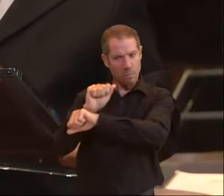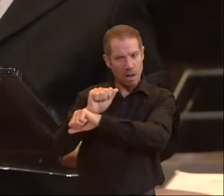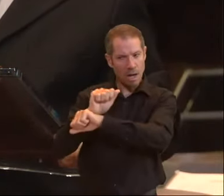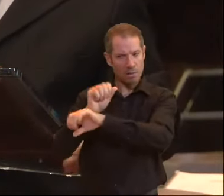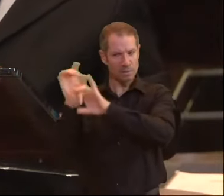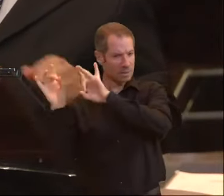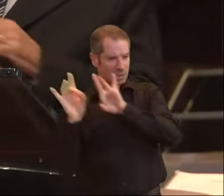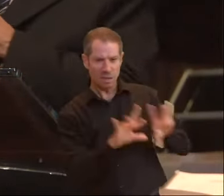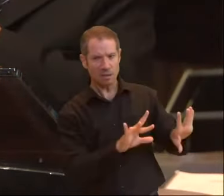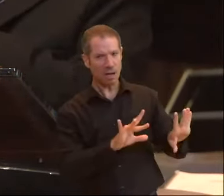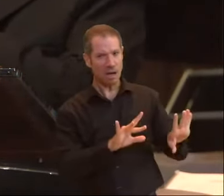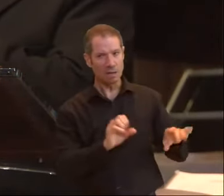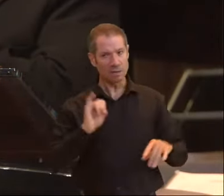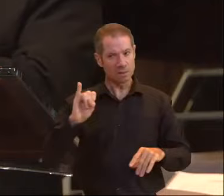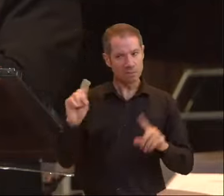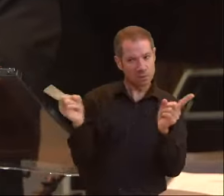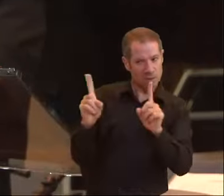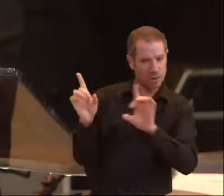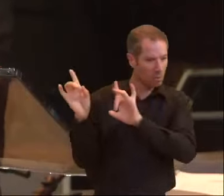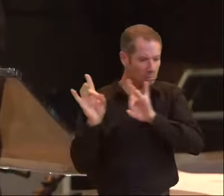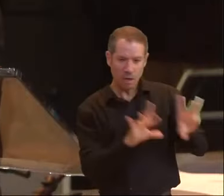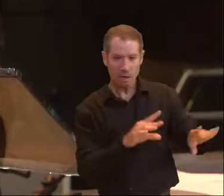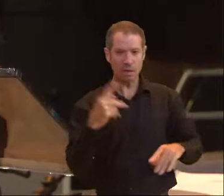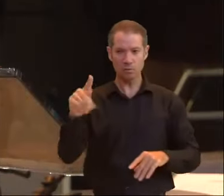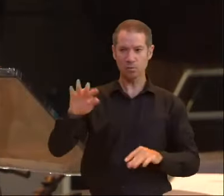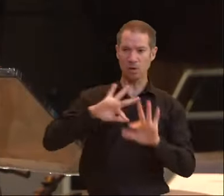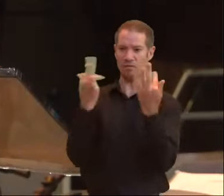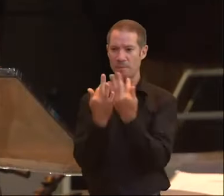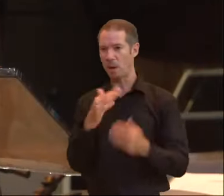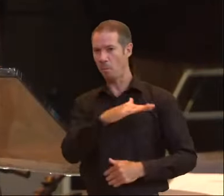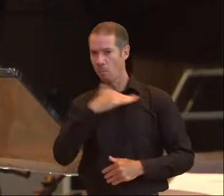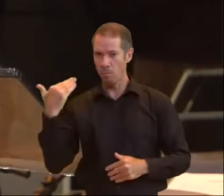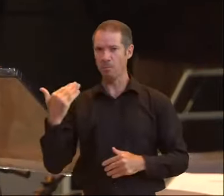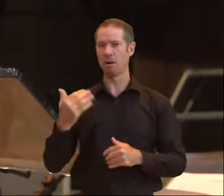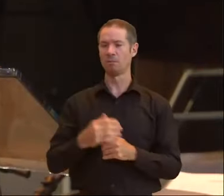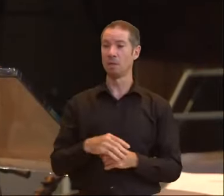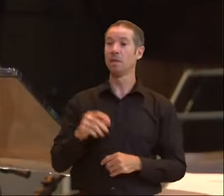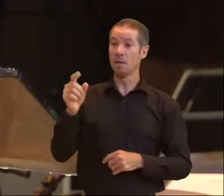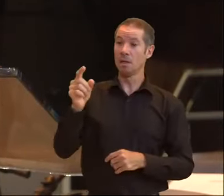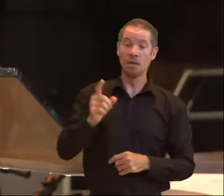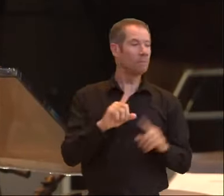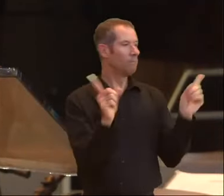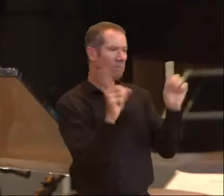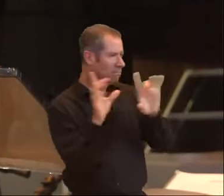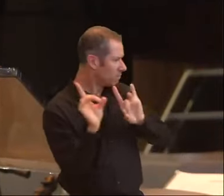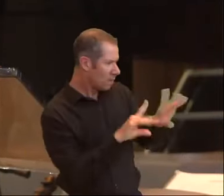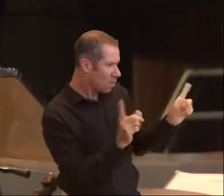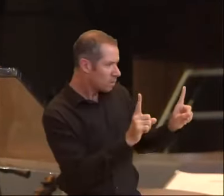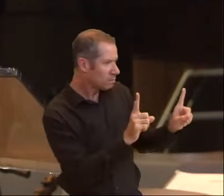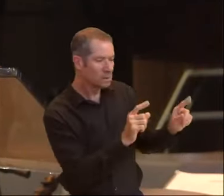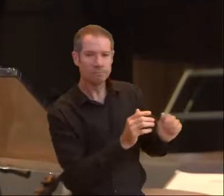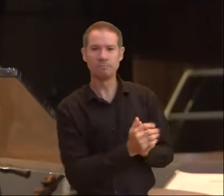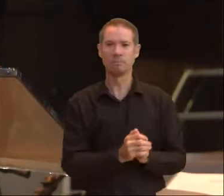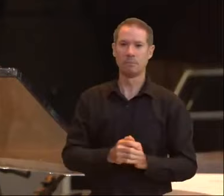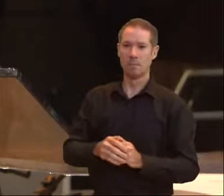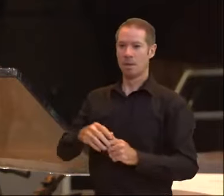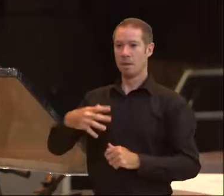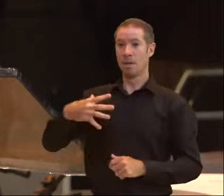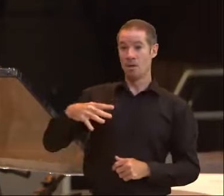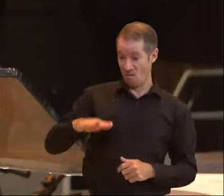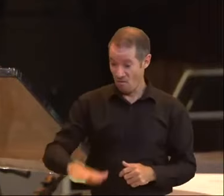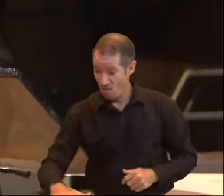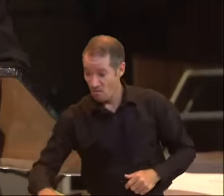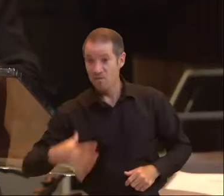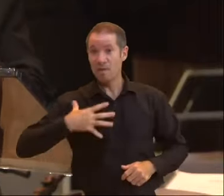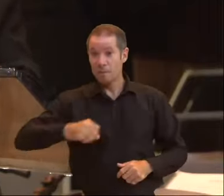renunciar. Se você não renunciar, sua família vai morrer. Ele disse: não renuncio. Aí mataram o filho